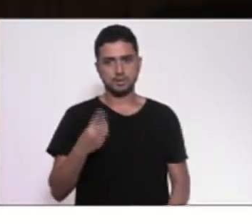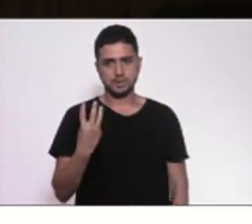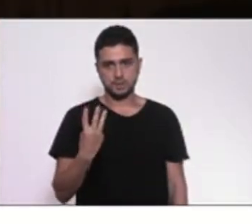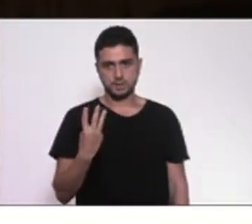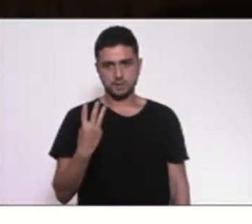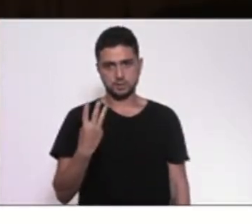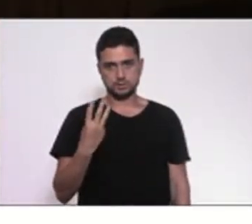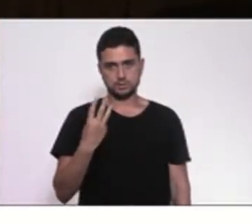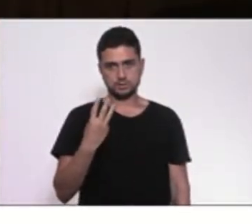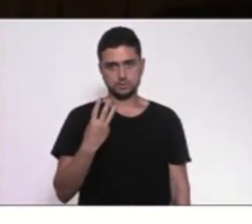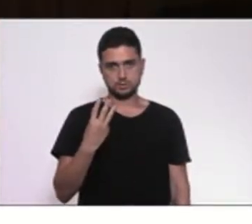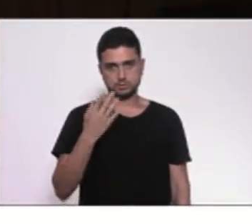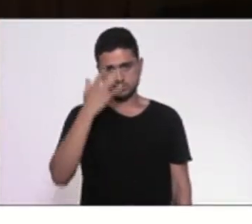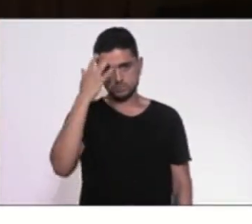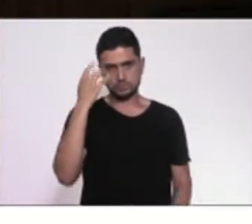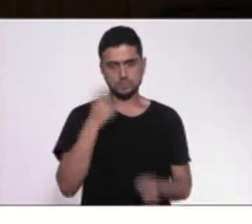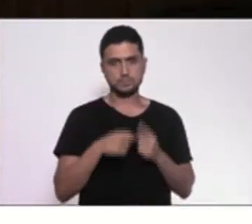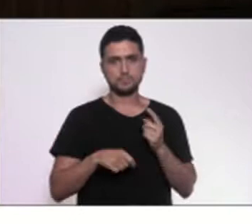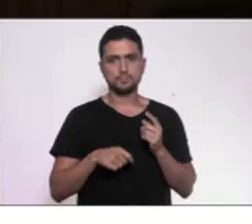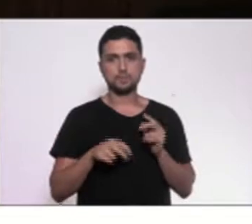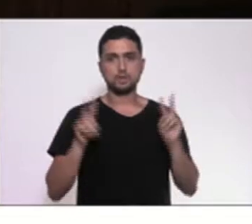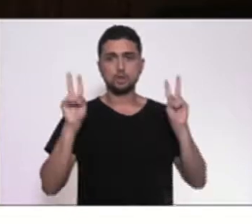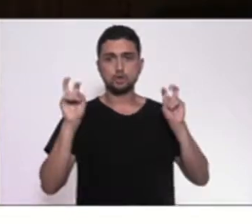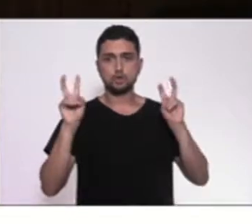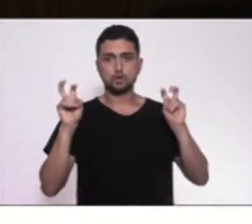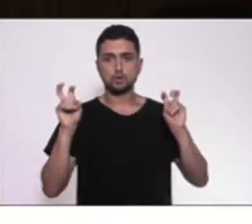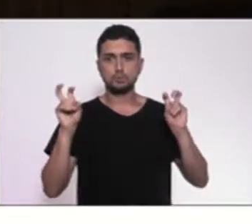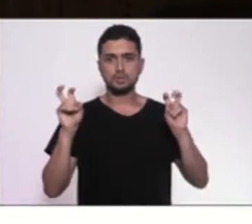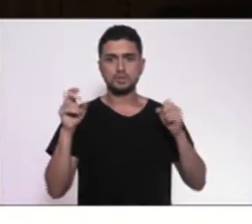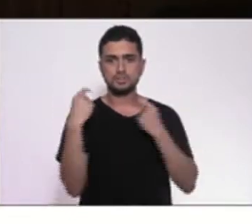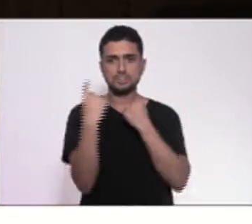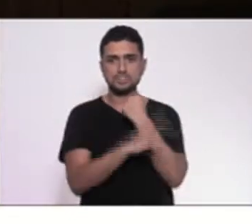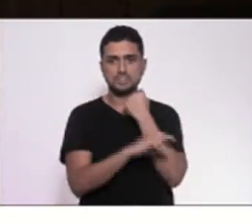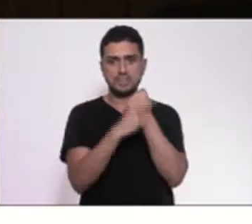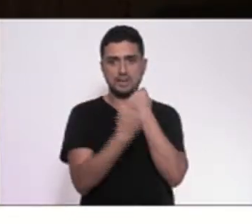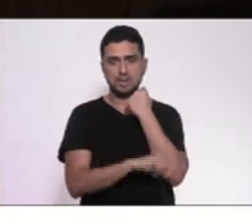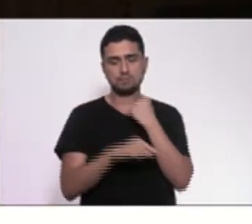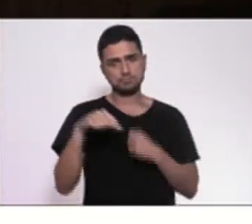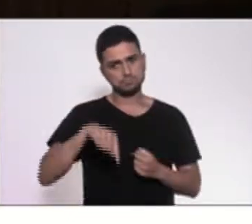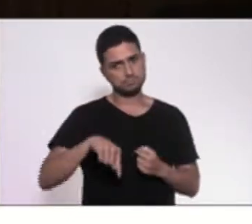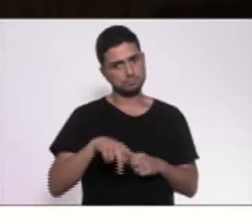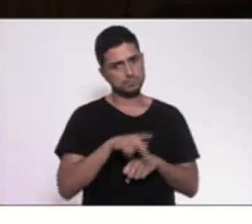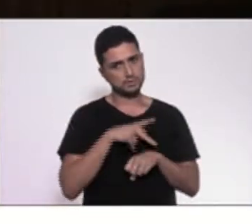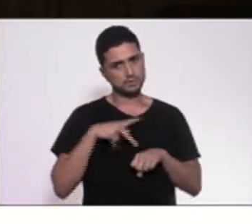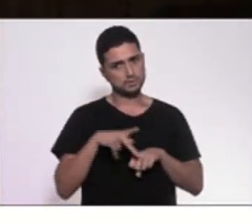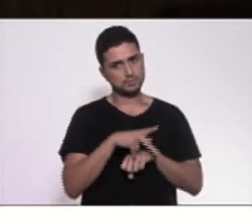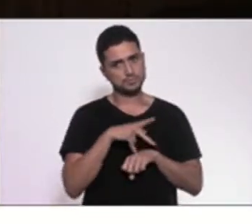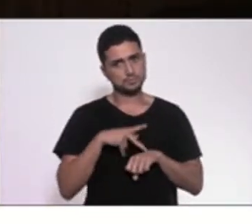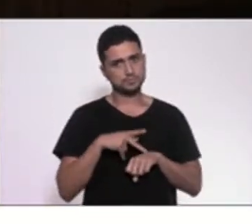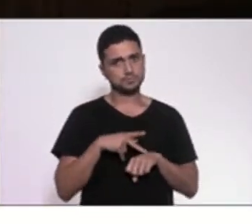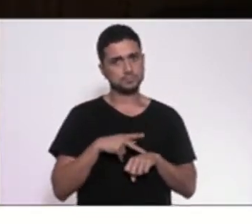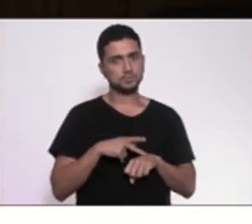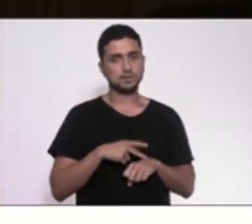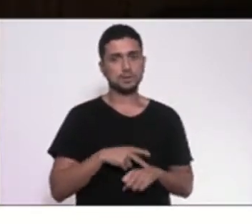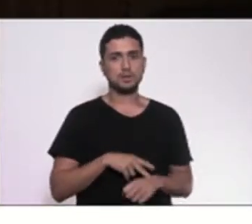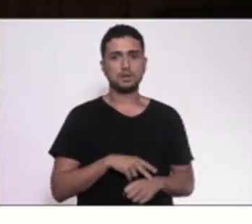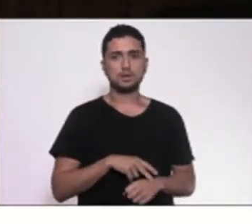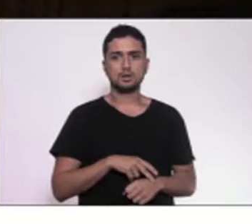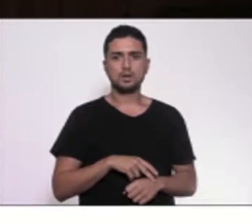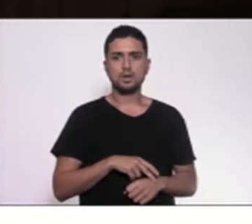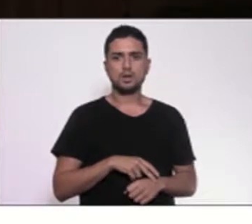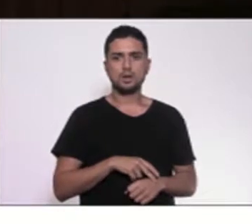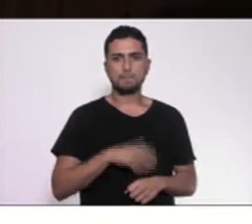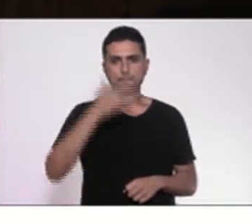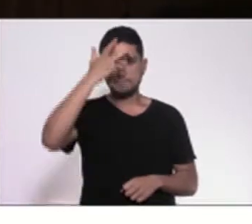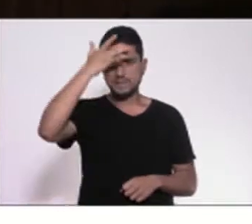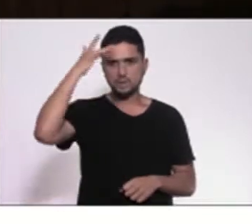sobre a escravatura no país. E o número de africanos